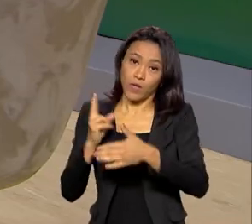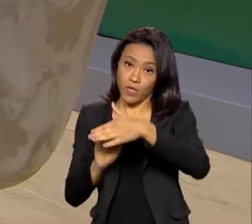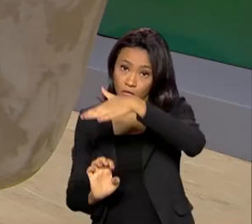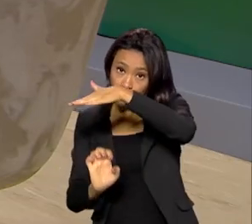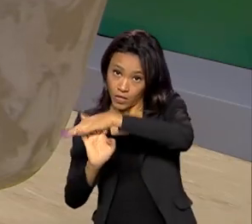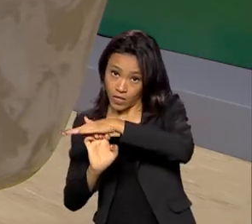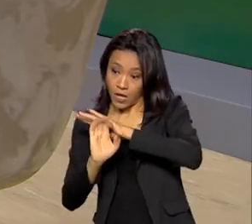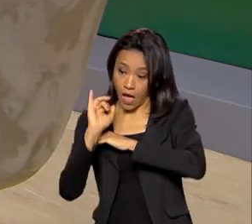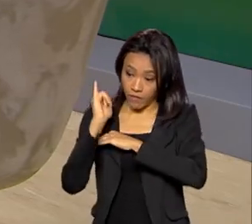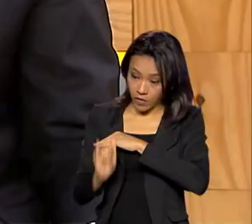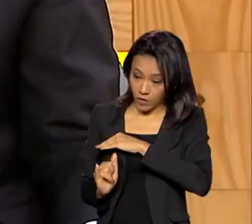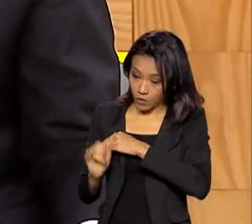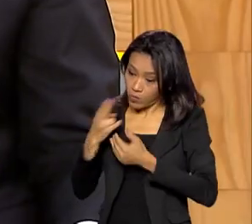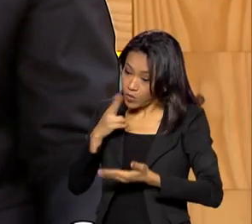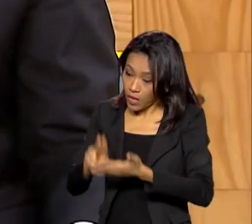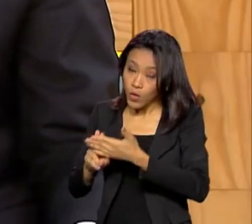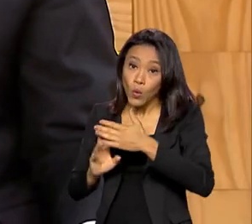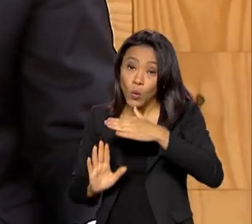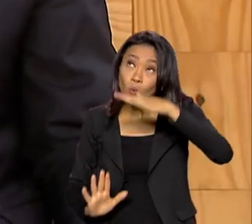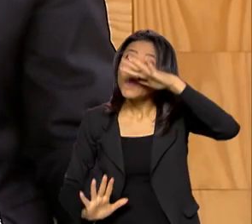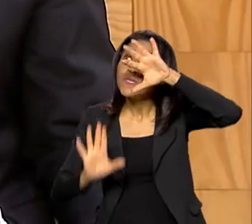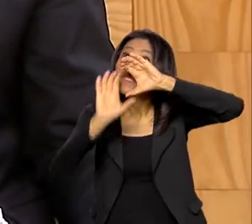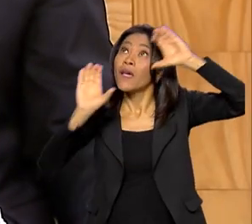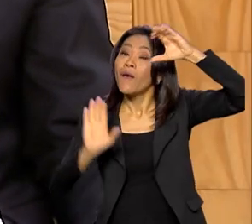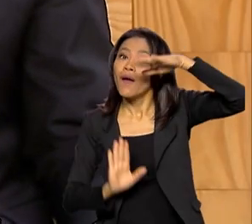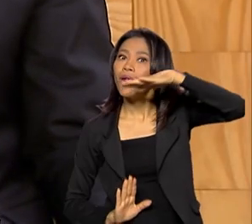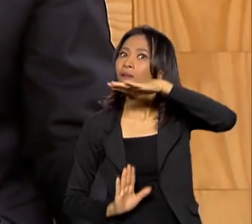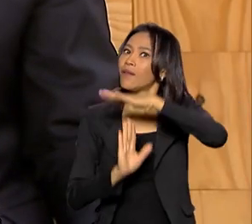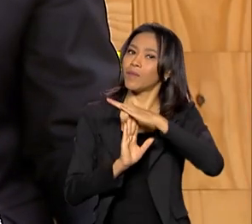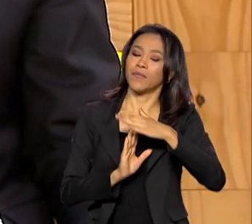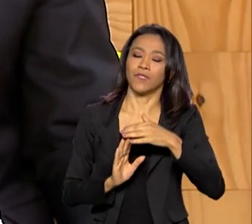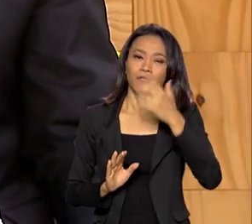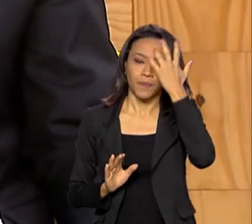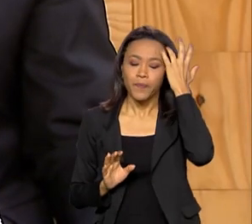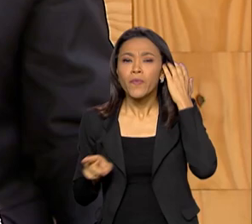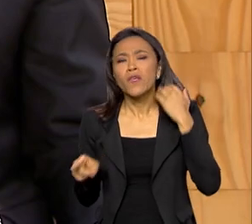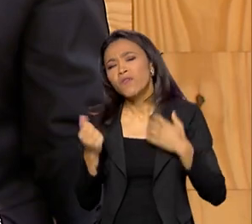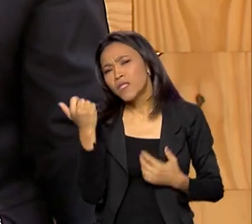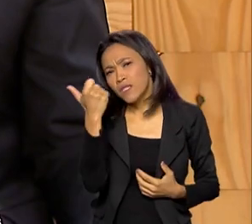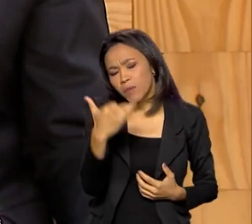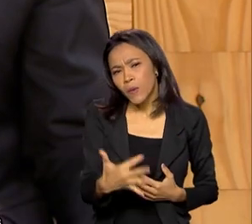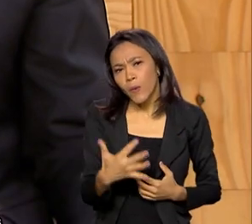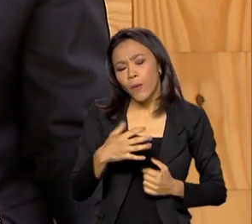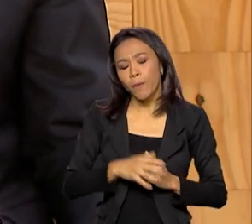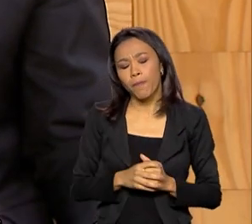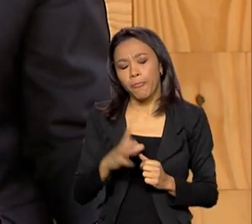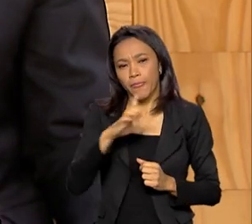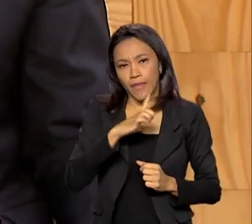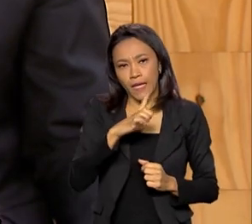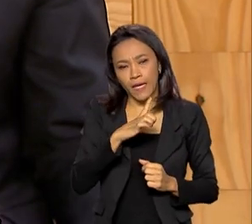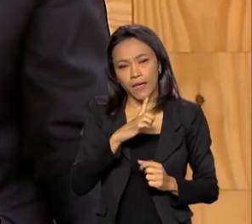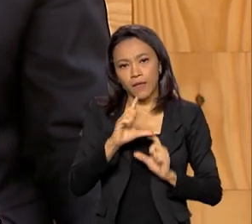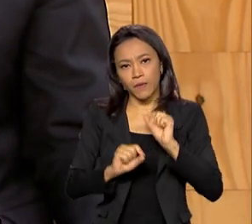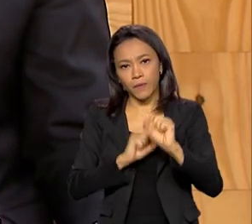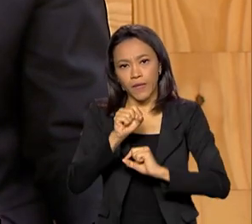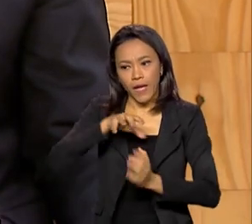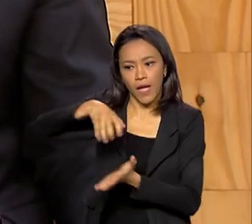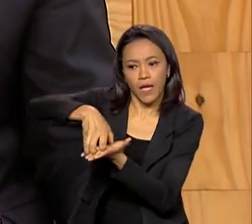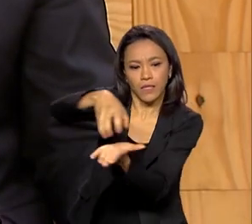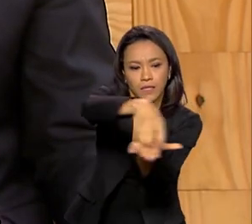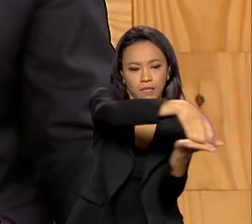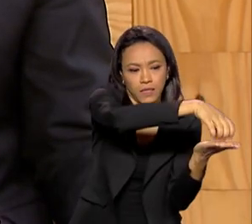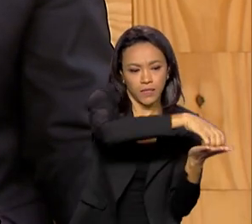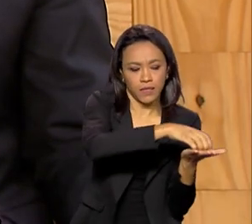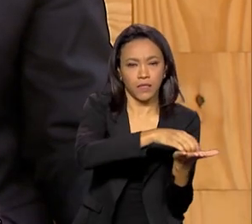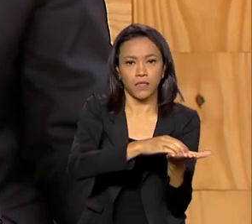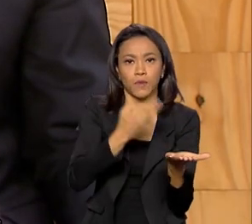céu é o limite. Nessa customização que o senhor acabou de dizer, existem até agências dos Correios que trabalham